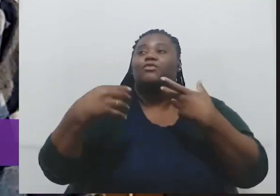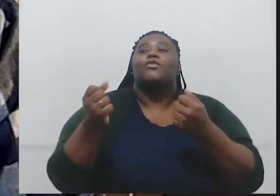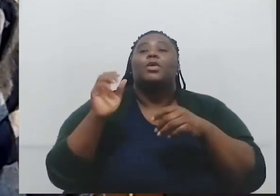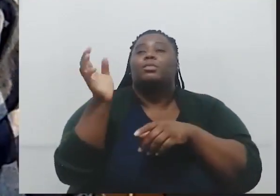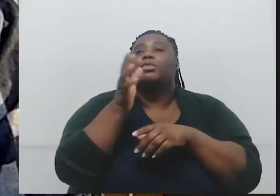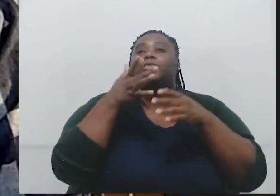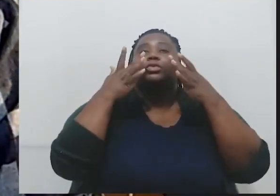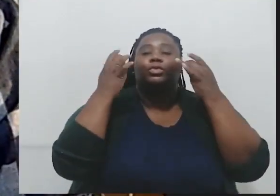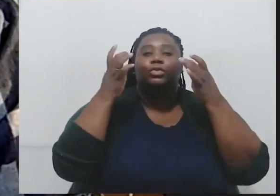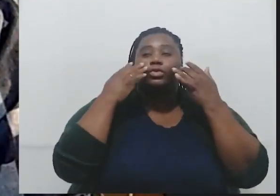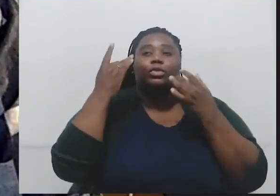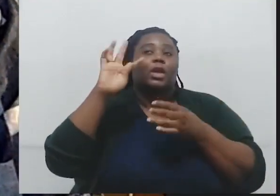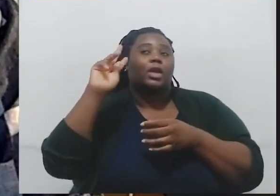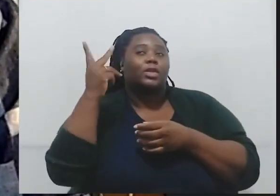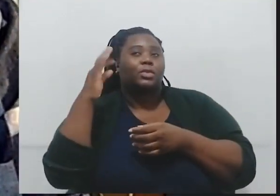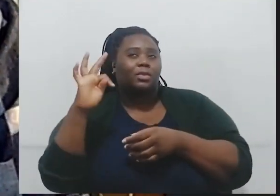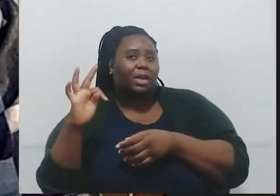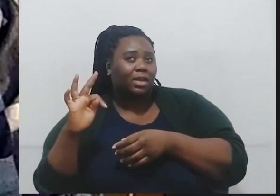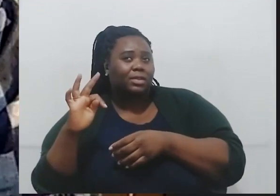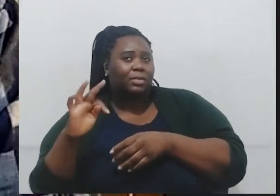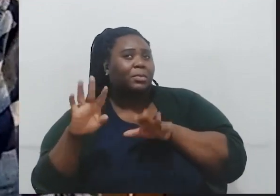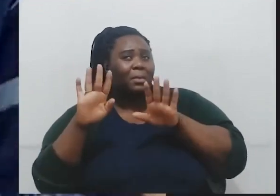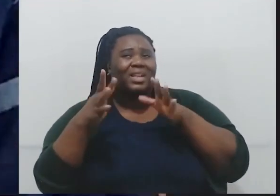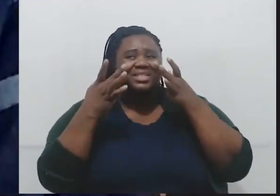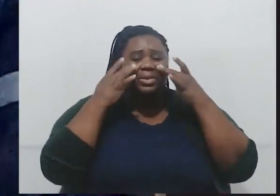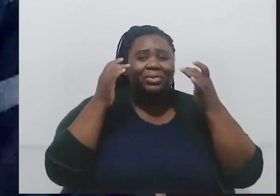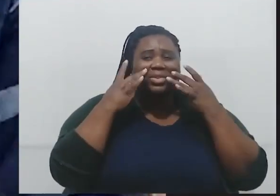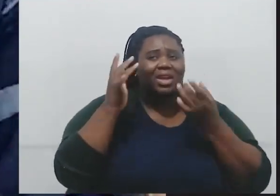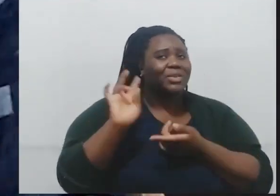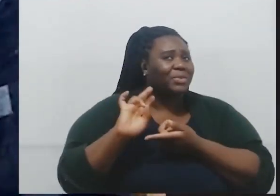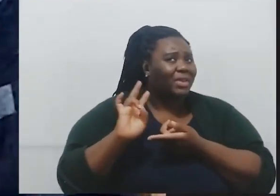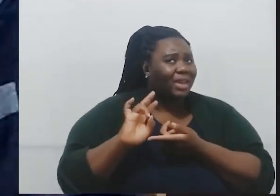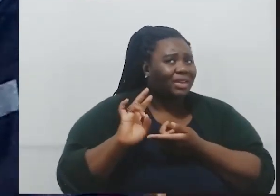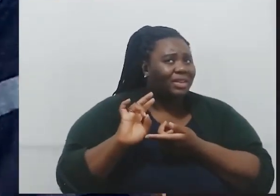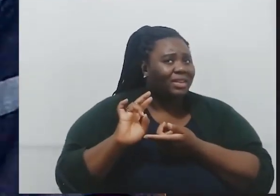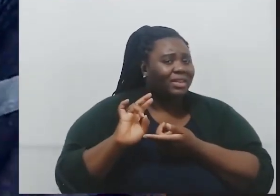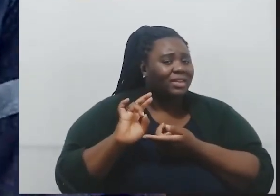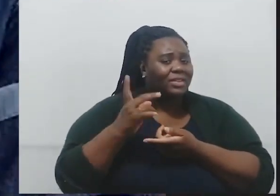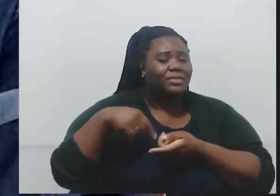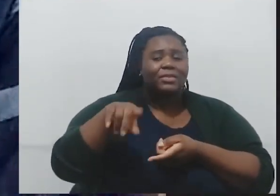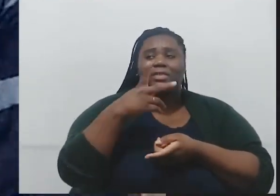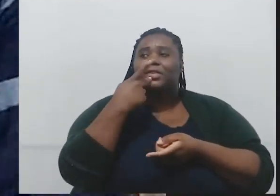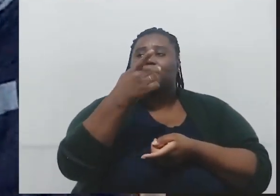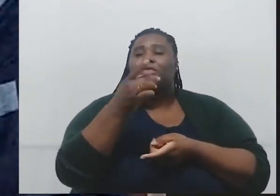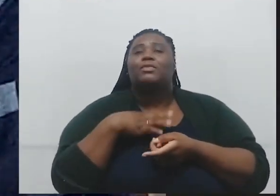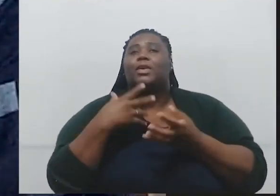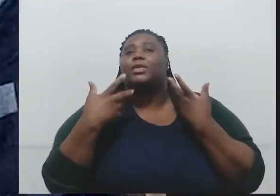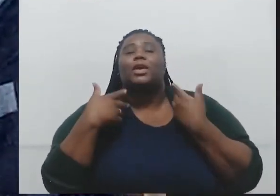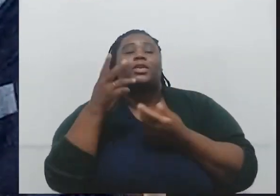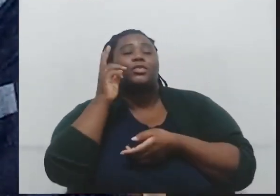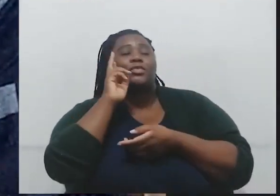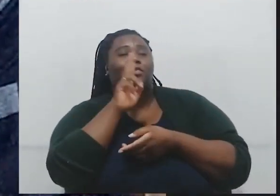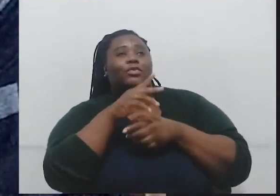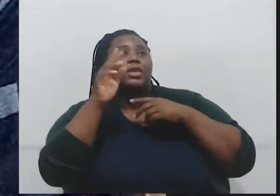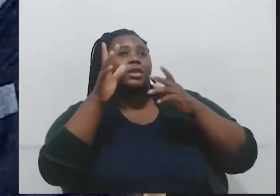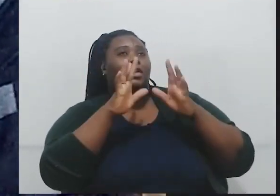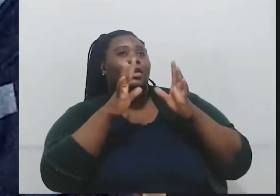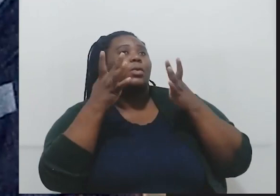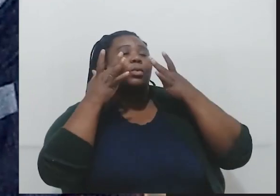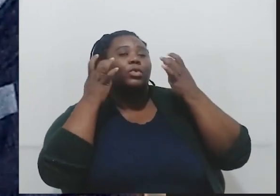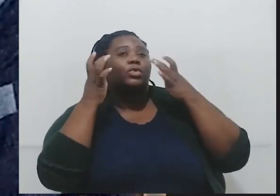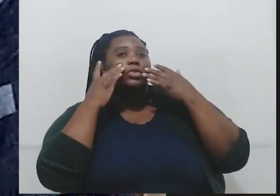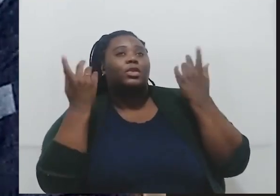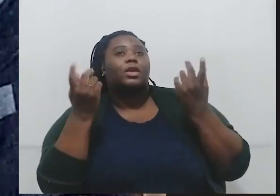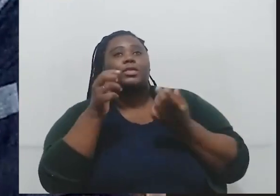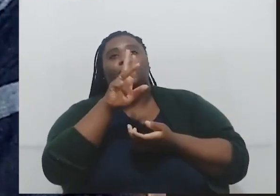não diz assim, eu quero assistir uma peça da Renata Sorrah, sabe? Que é uma atriz cis. Não, você fala que você vai assistir uma